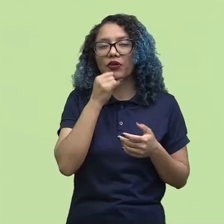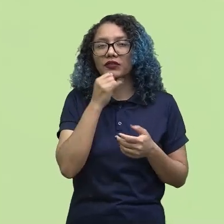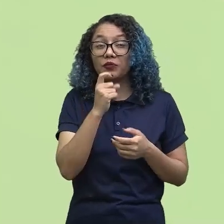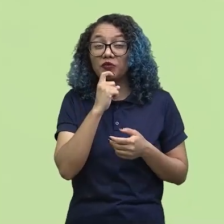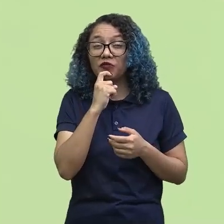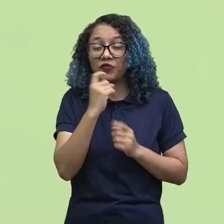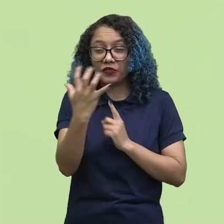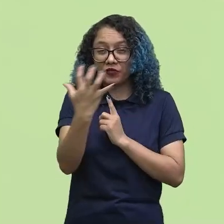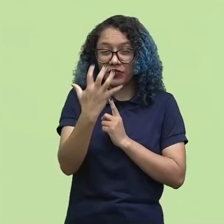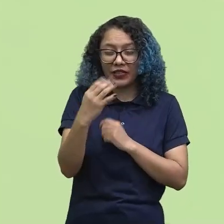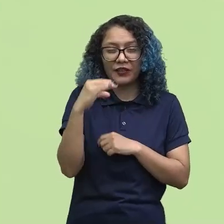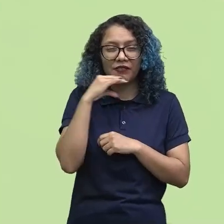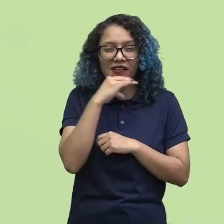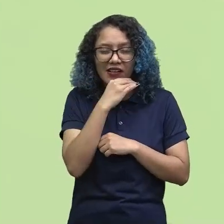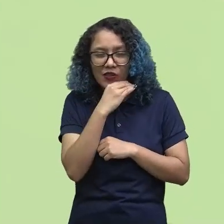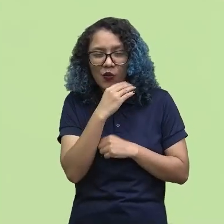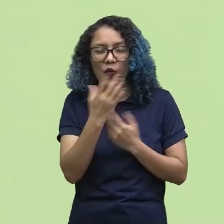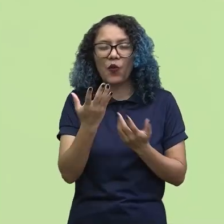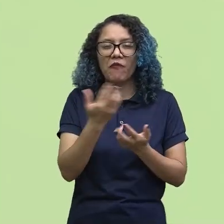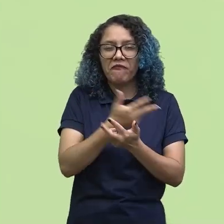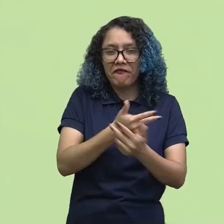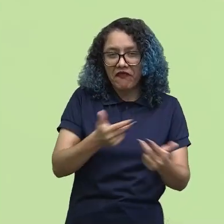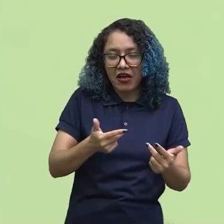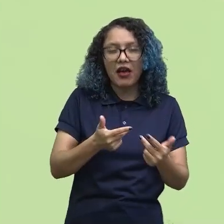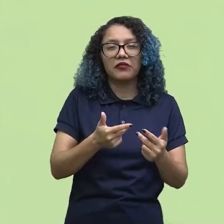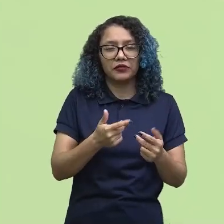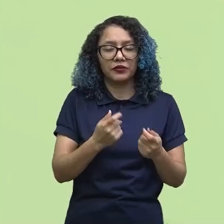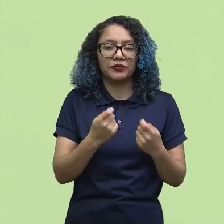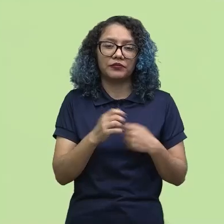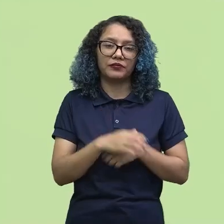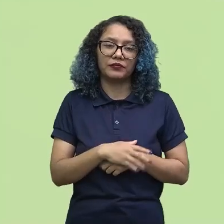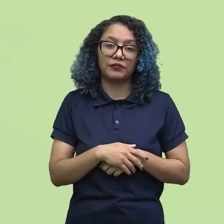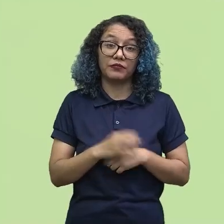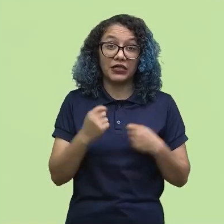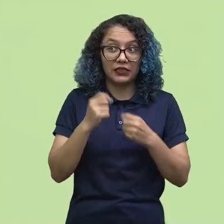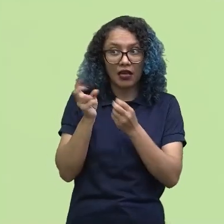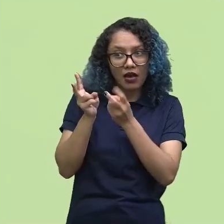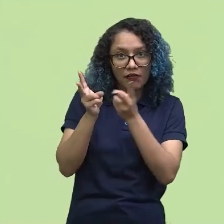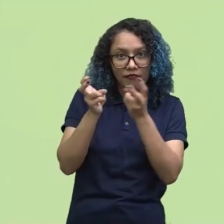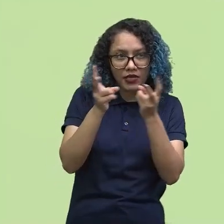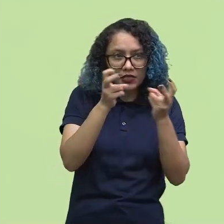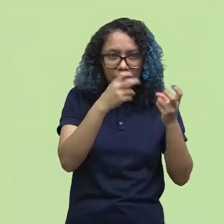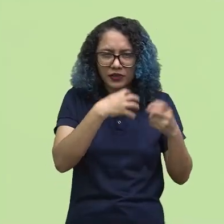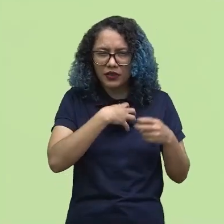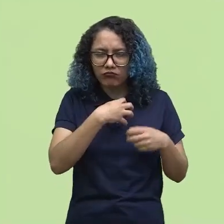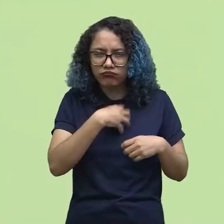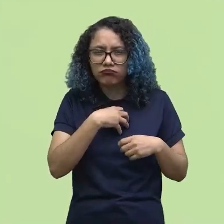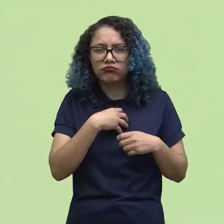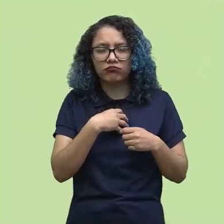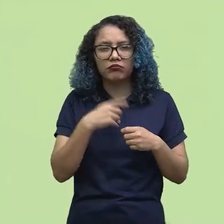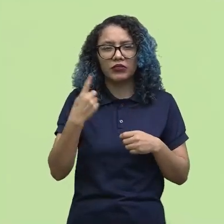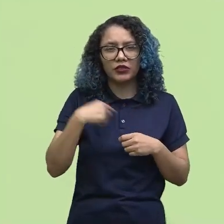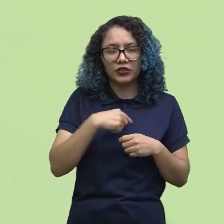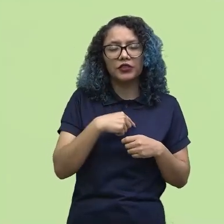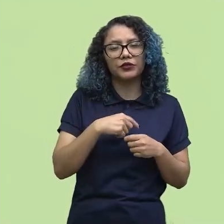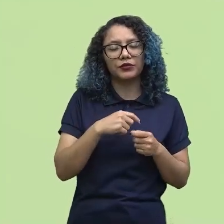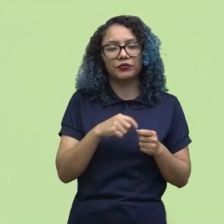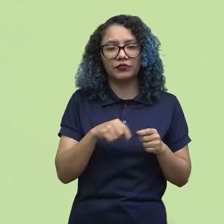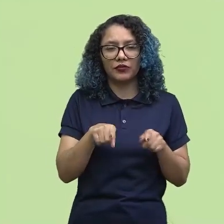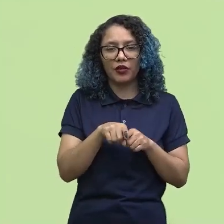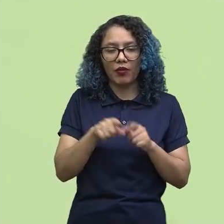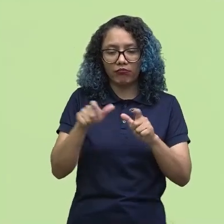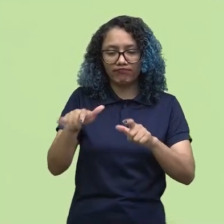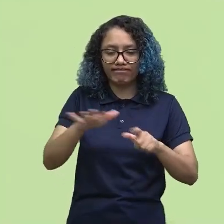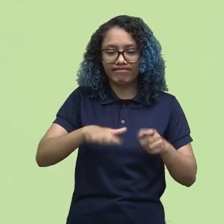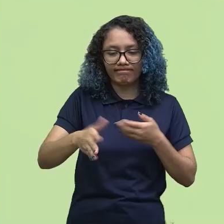frio, né, o calor, entre outras situações ali que vão precisar da nossa percepção, né, a nossa compreensão para que a gente possa interagir ali com o